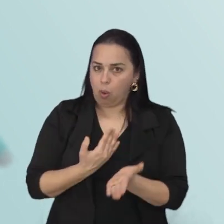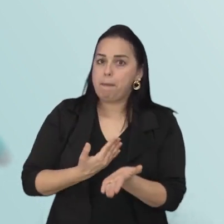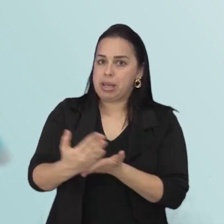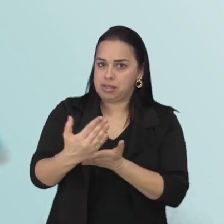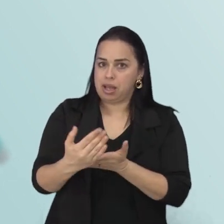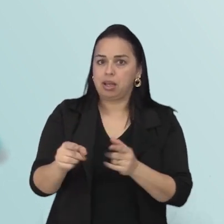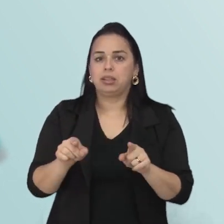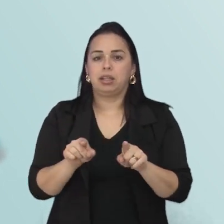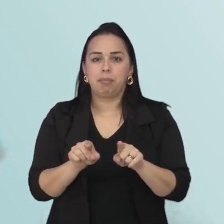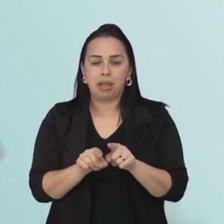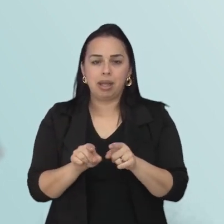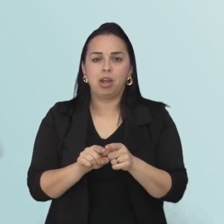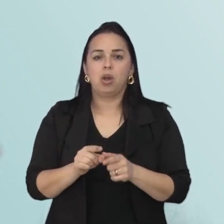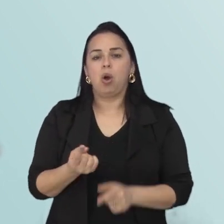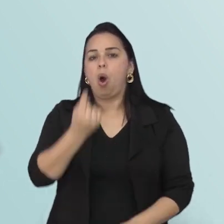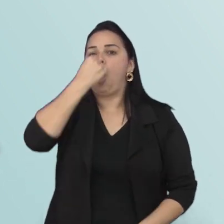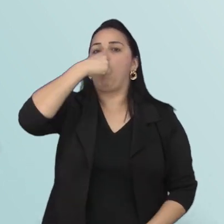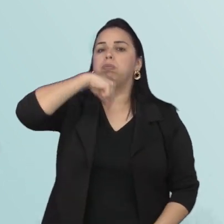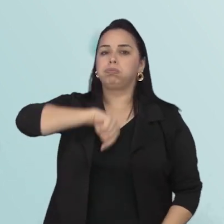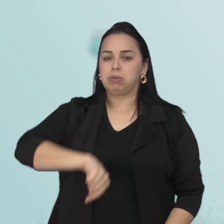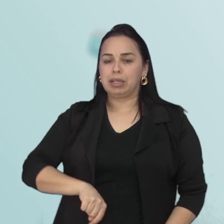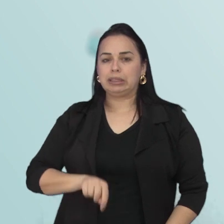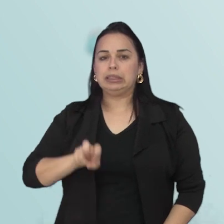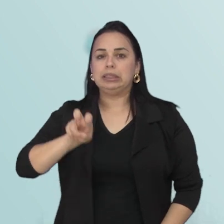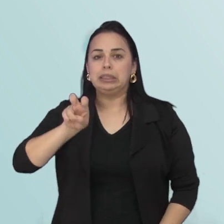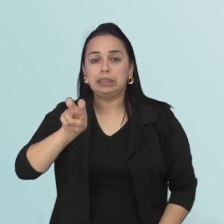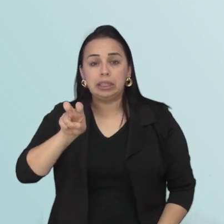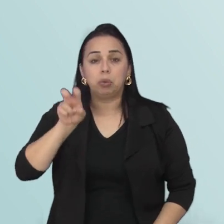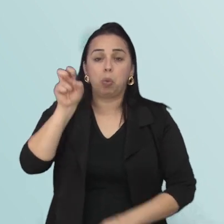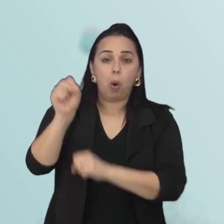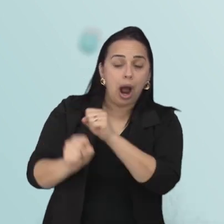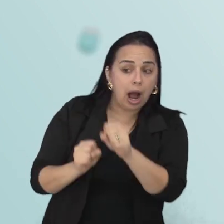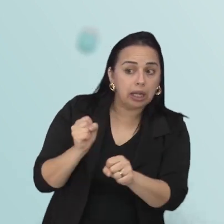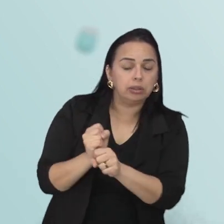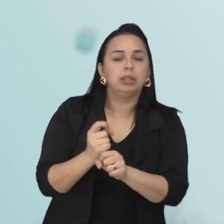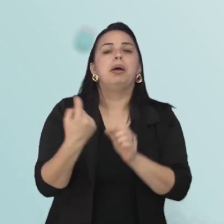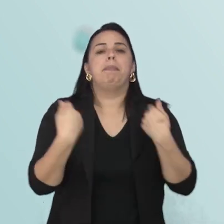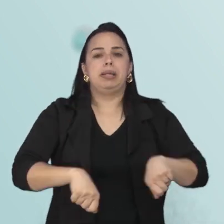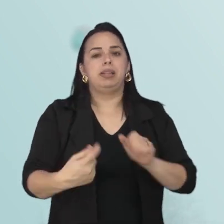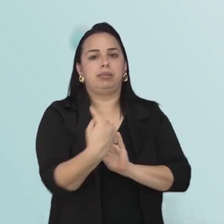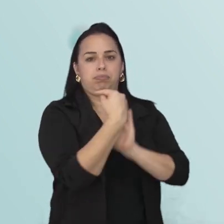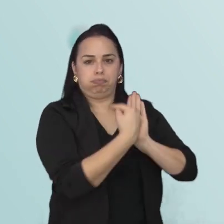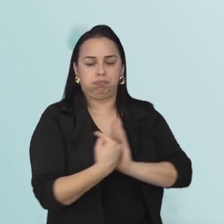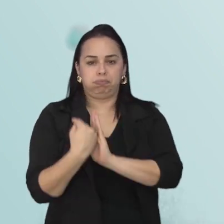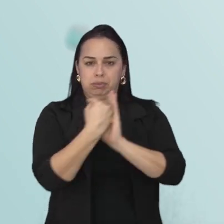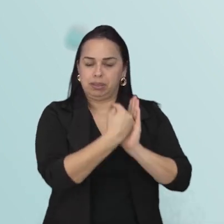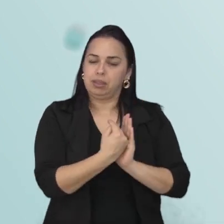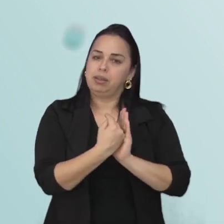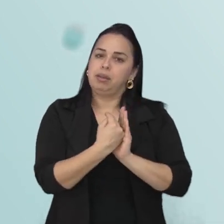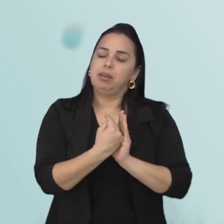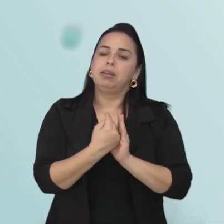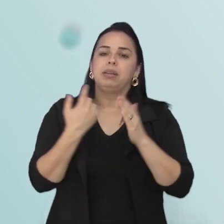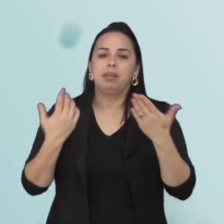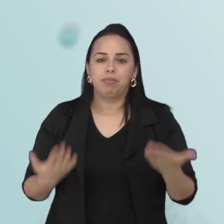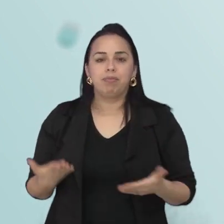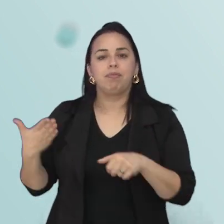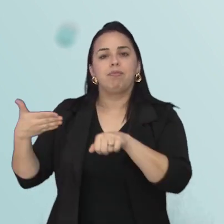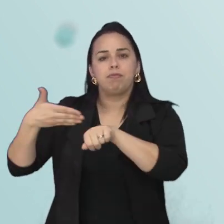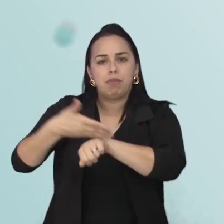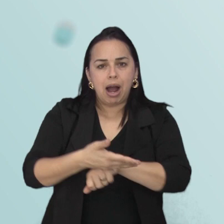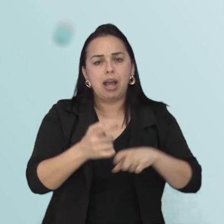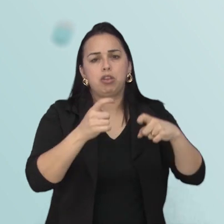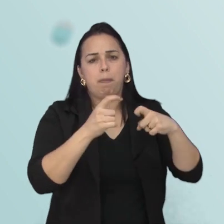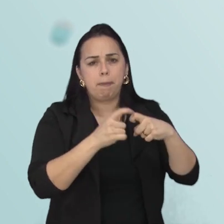nas fezes ou da colonoscopia, a cada 5 a 10 anos, e o sangue oculto anualmente. Não deixe também